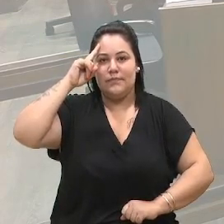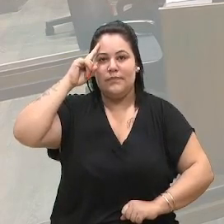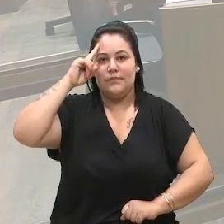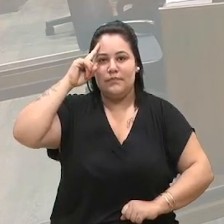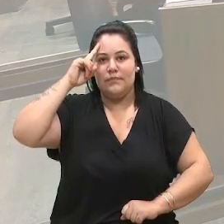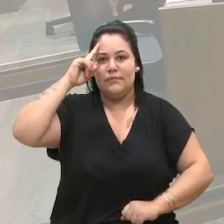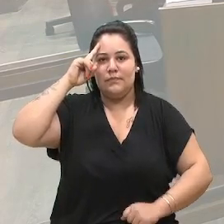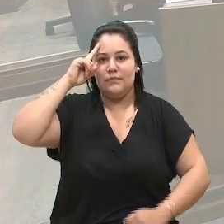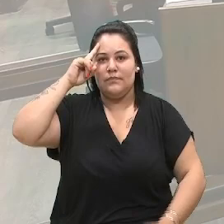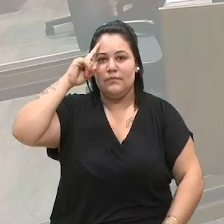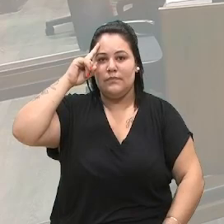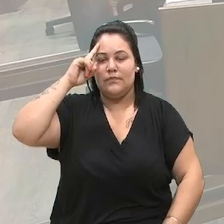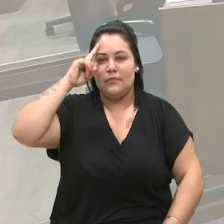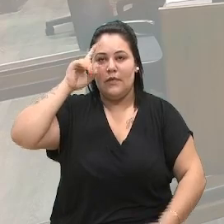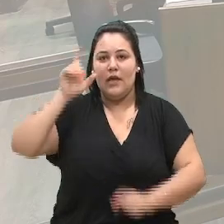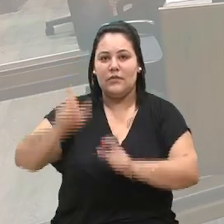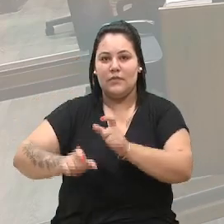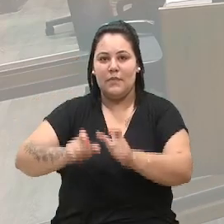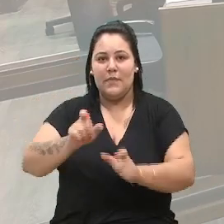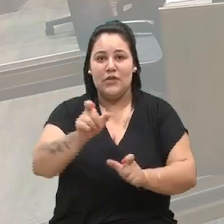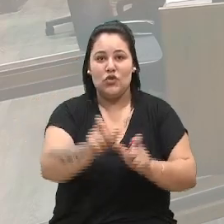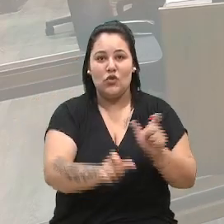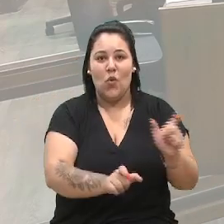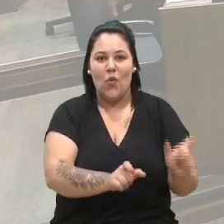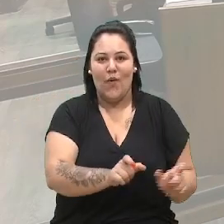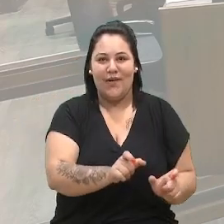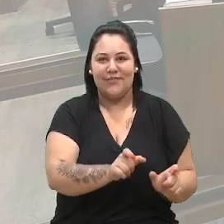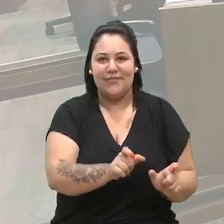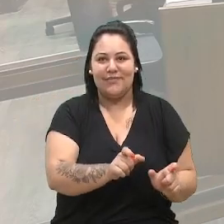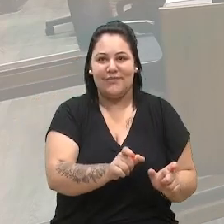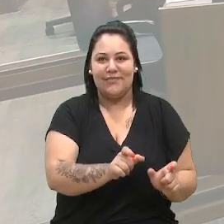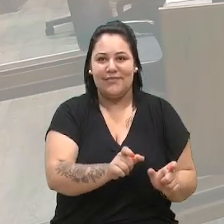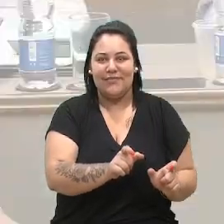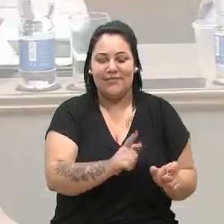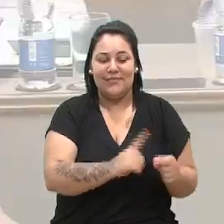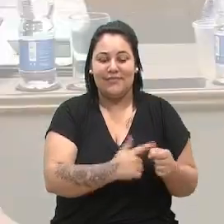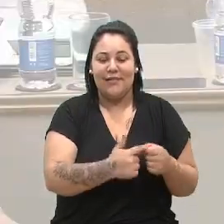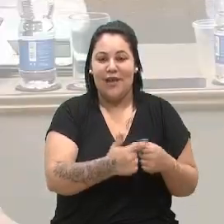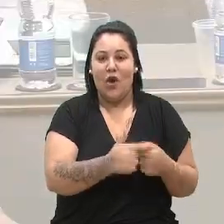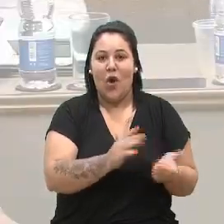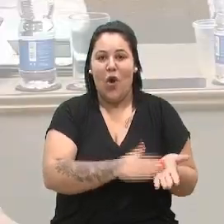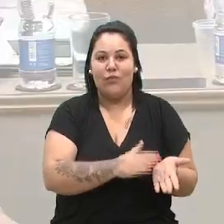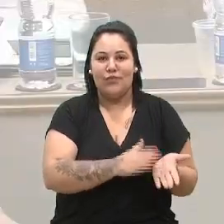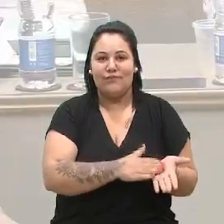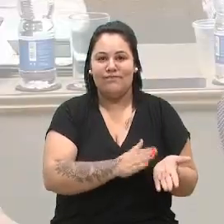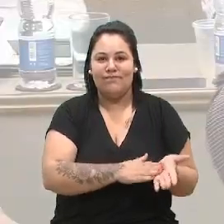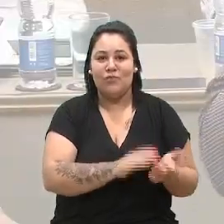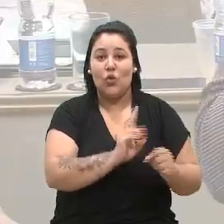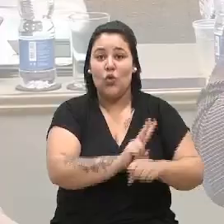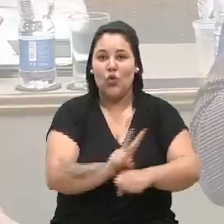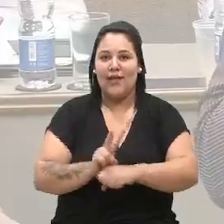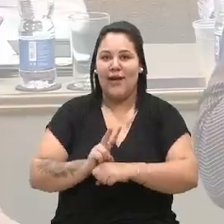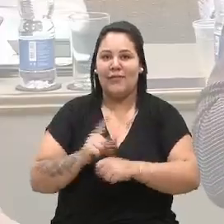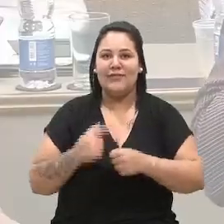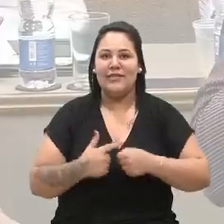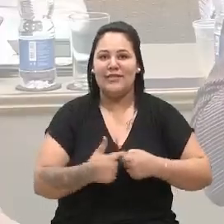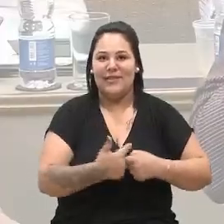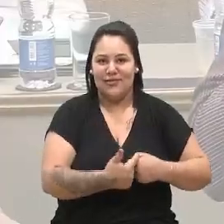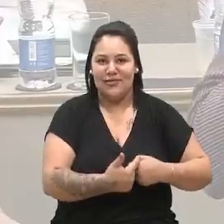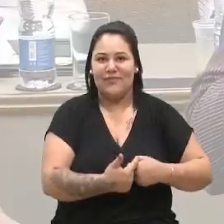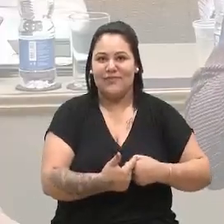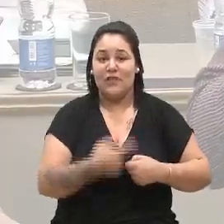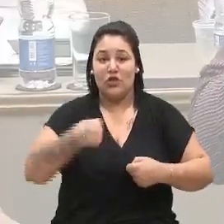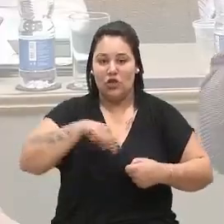as pessoas da cidade me cobram a zeladoria da cidade, e aqui nós discutimos permanentemente